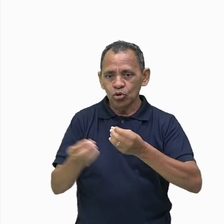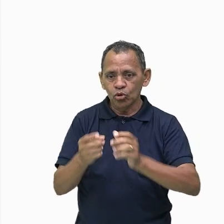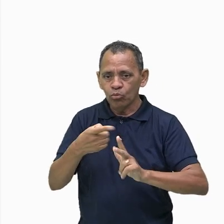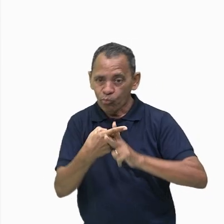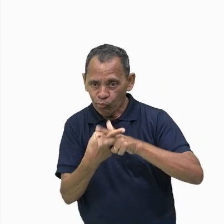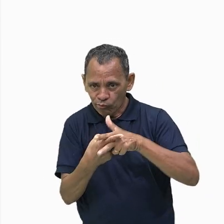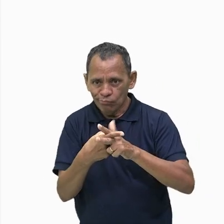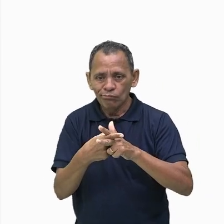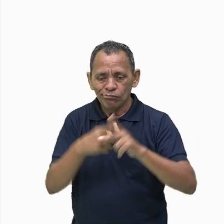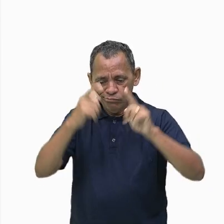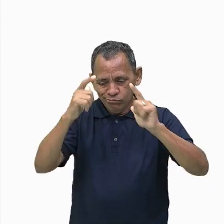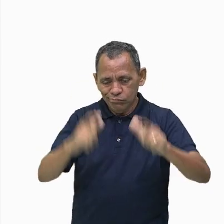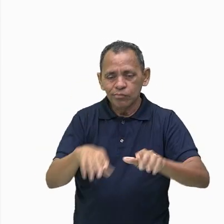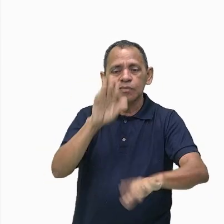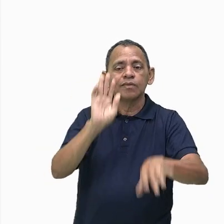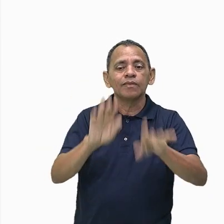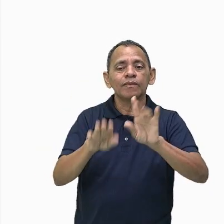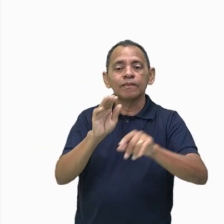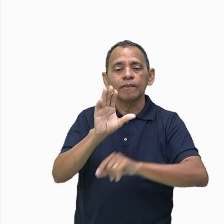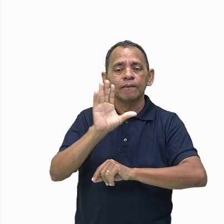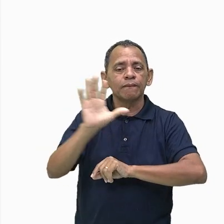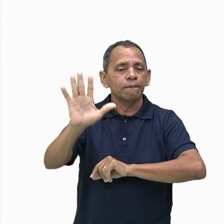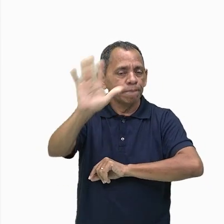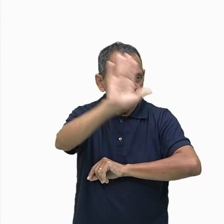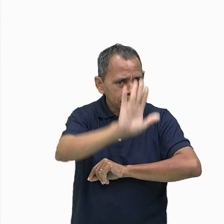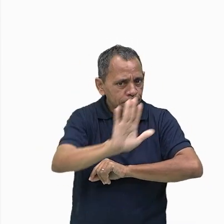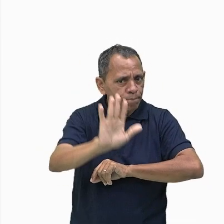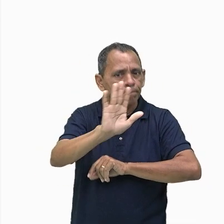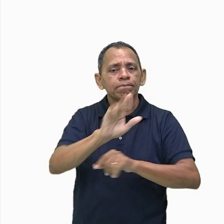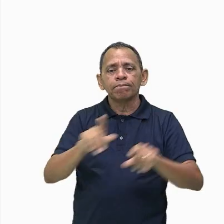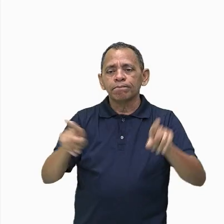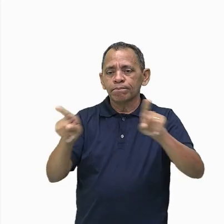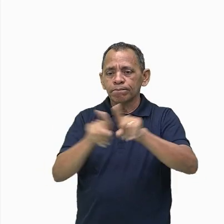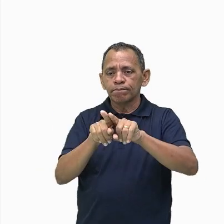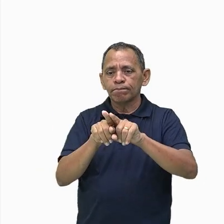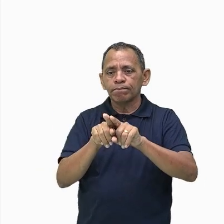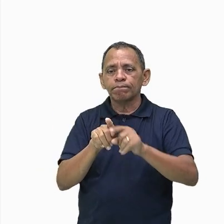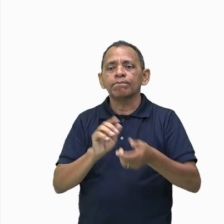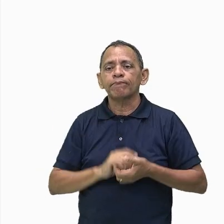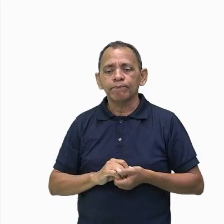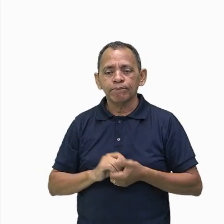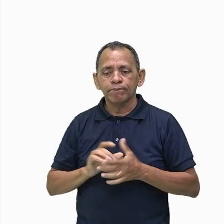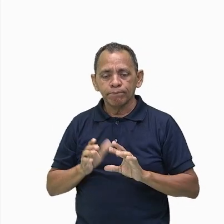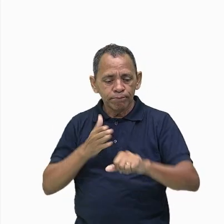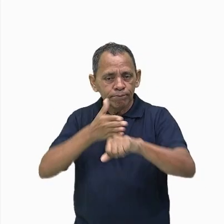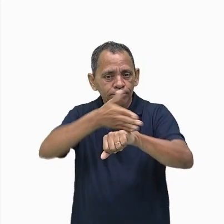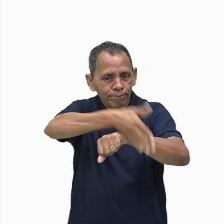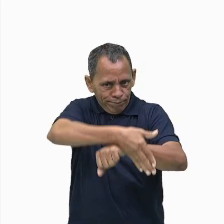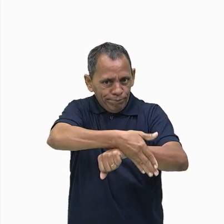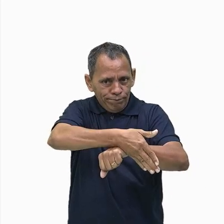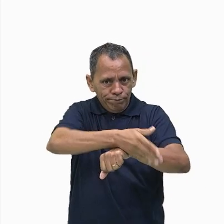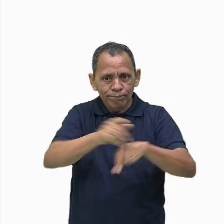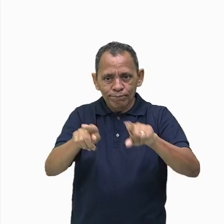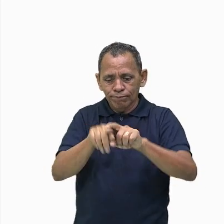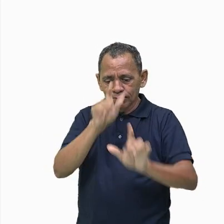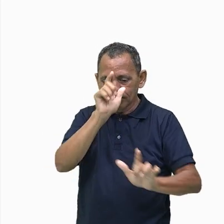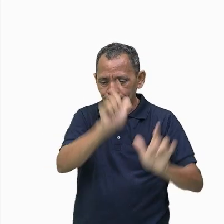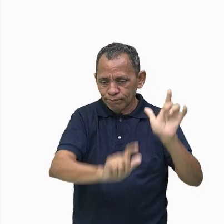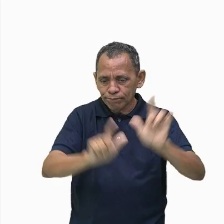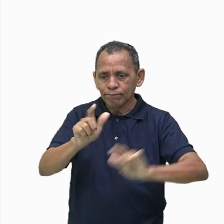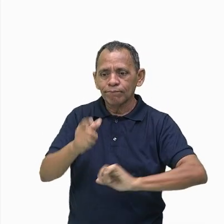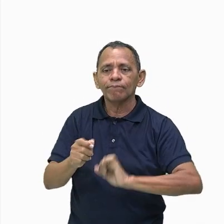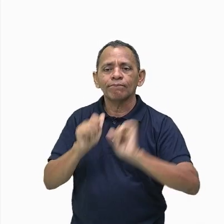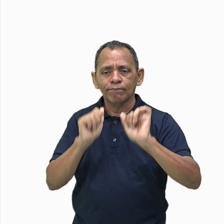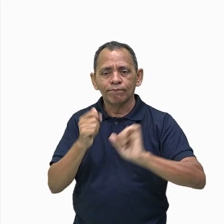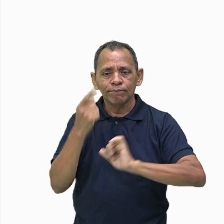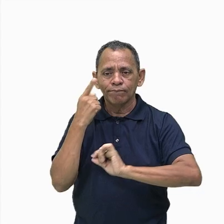local, tá? Dependendo ali da região e também do acesso que vai estar disponível para a população. Nós podemos observar aí